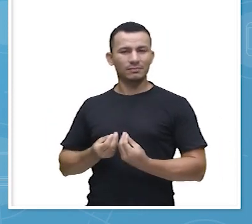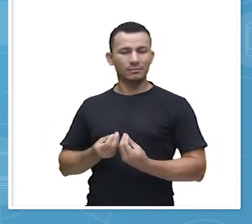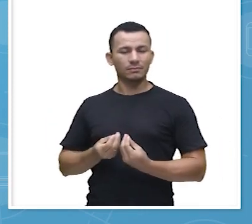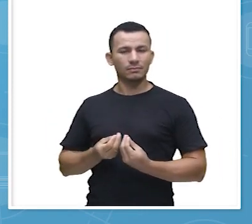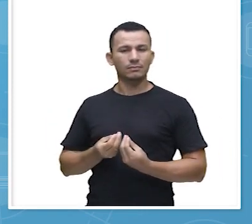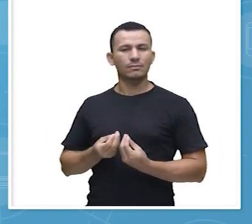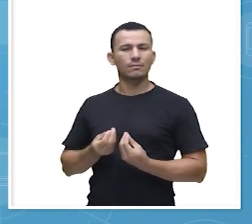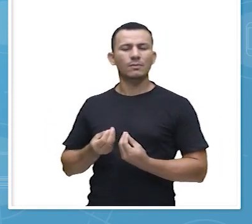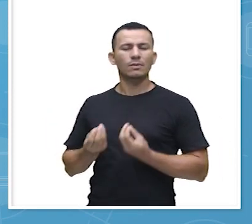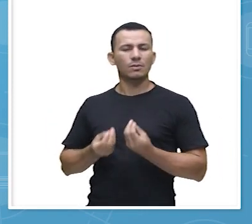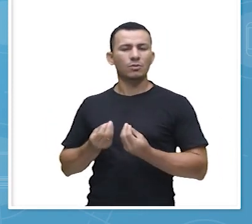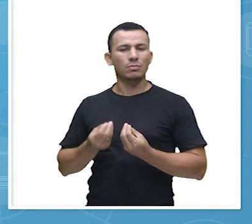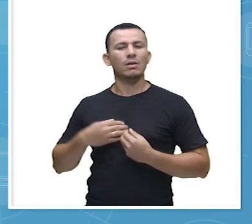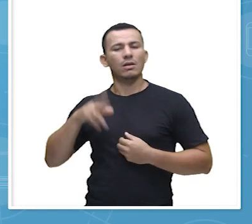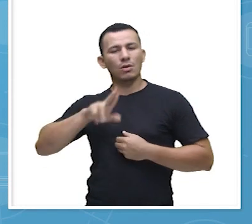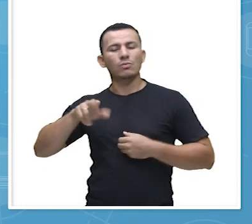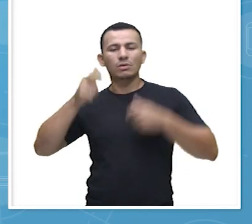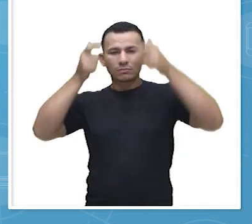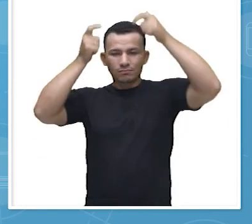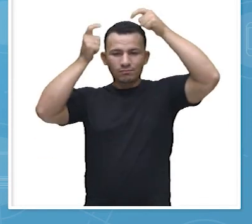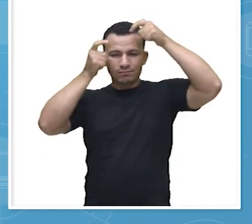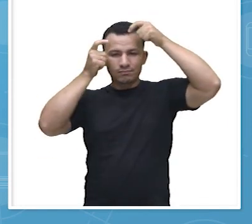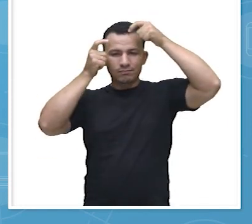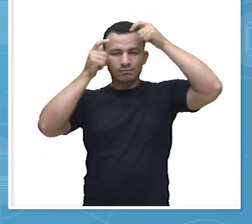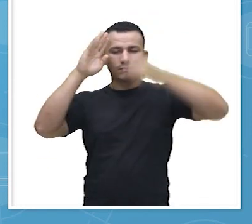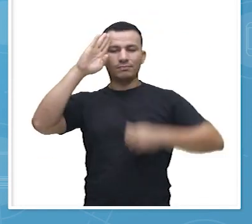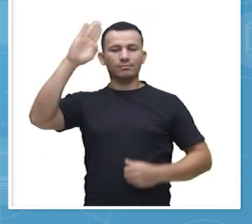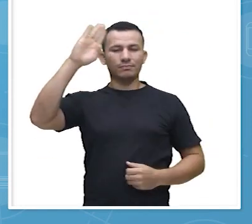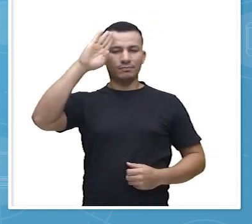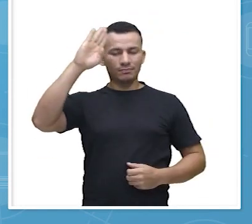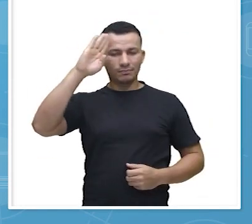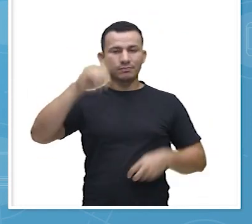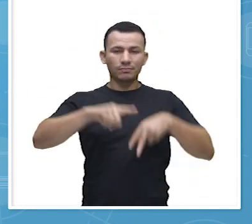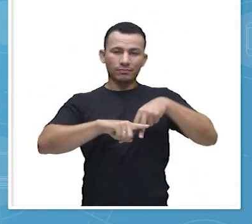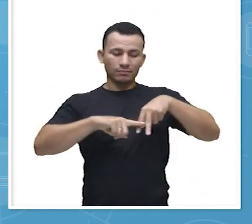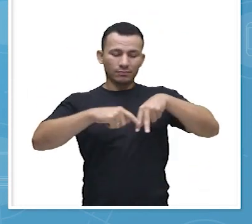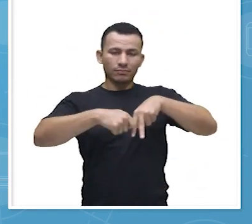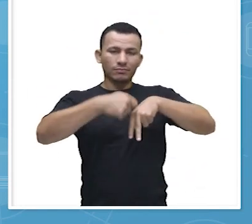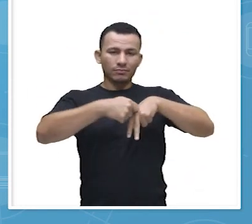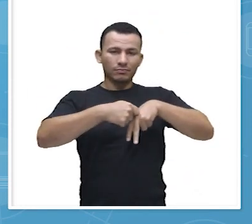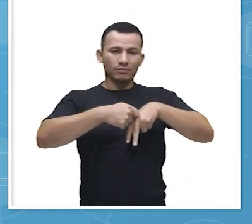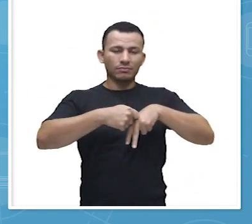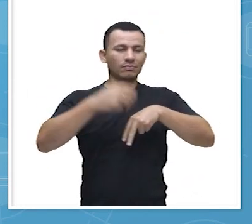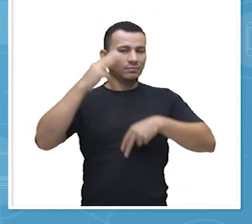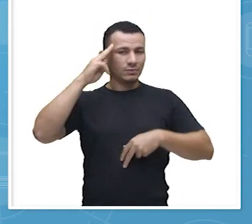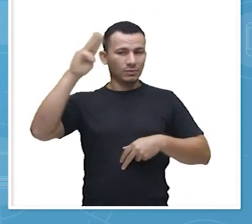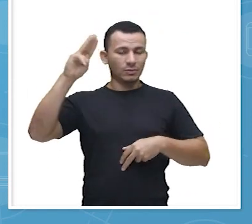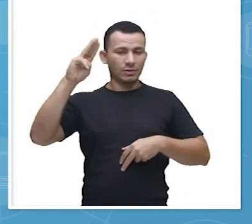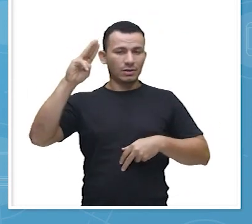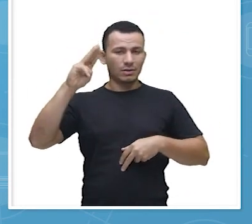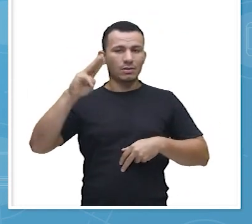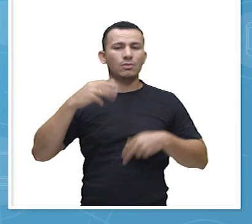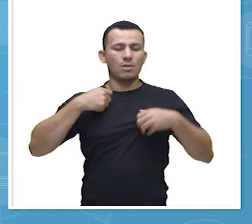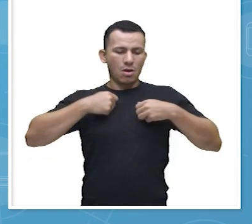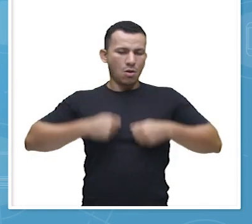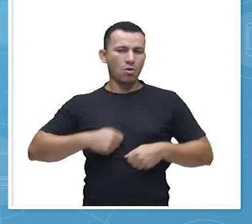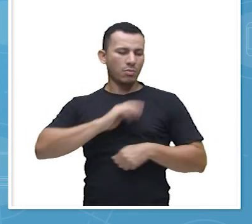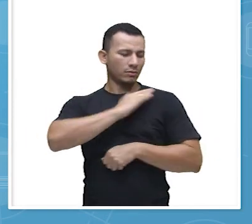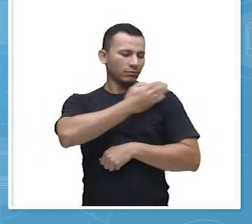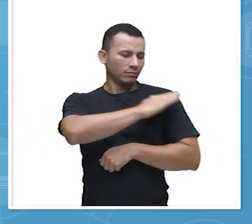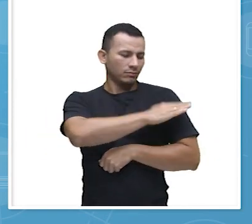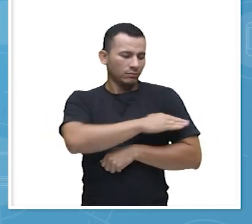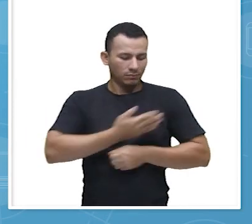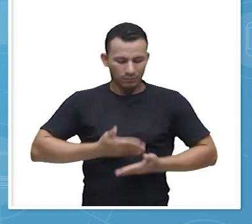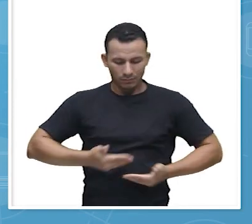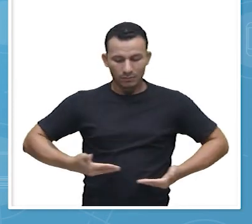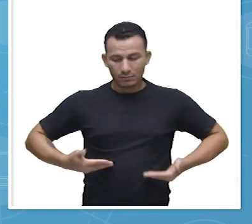o que que ela faz? Chapéu de marinheiro, short de escoteiro, camisa de babadinhos, chuteira de goleiro. Então, esse texto nos